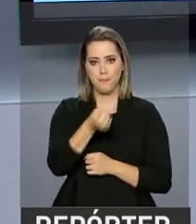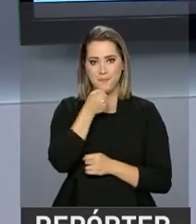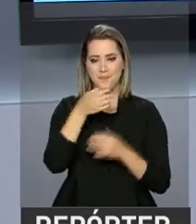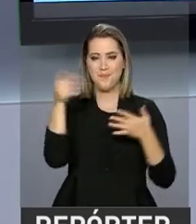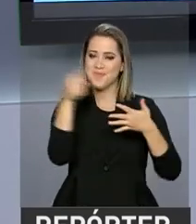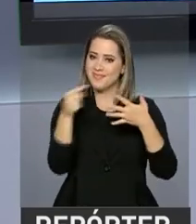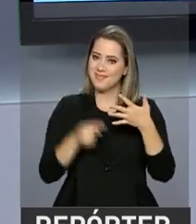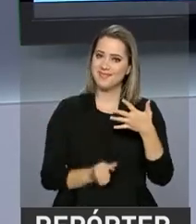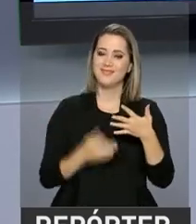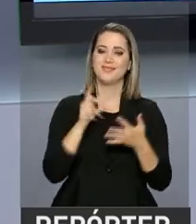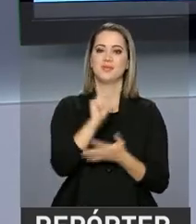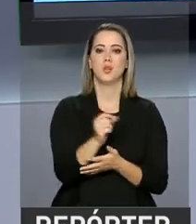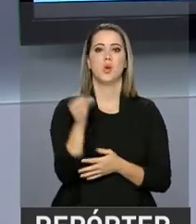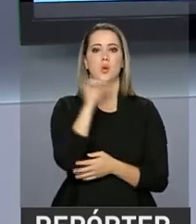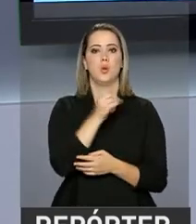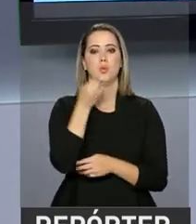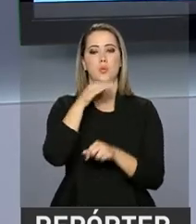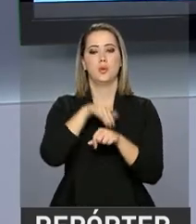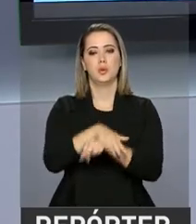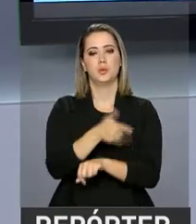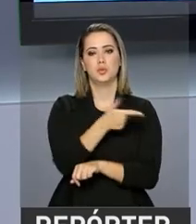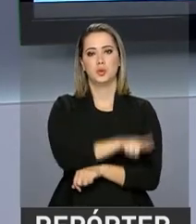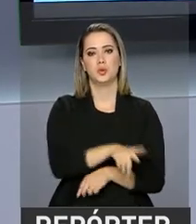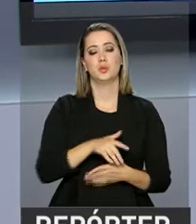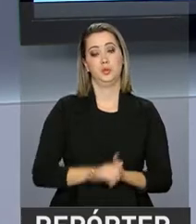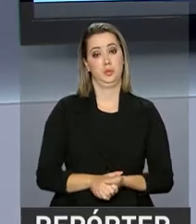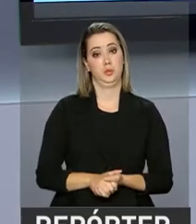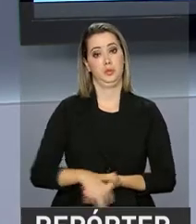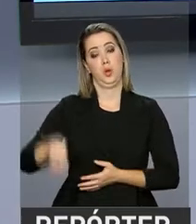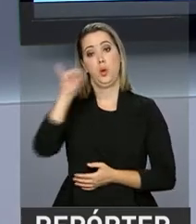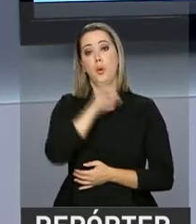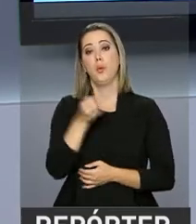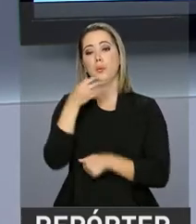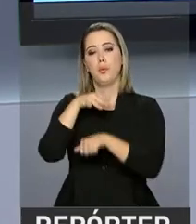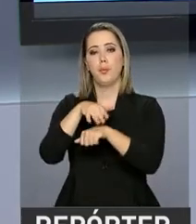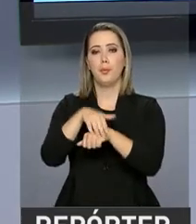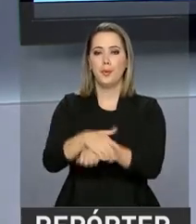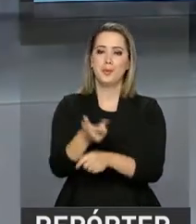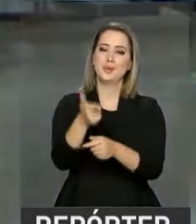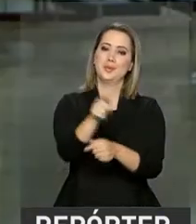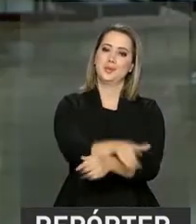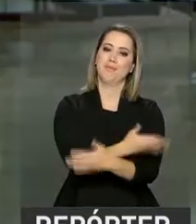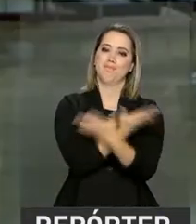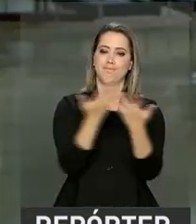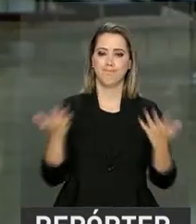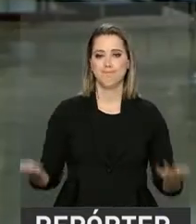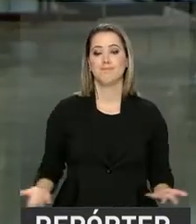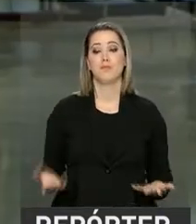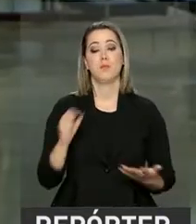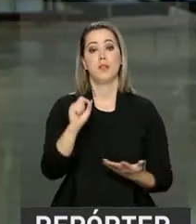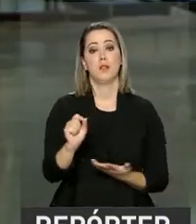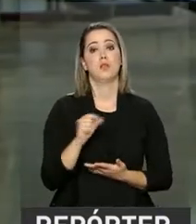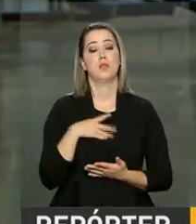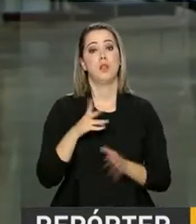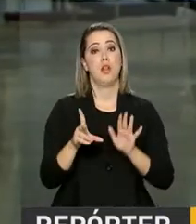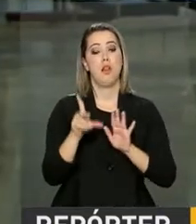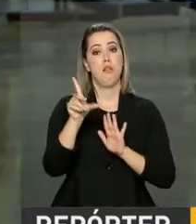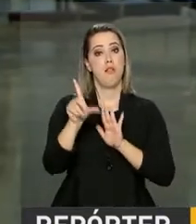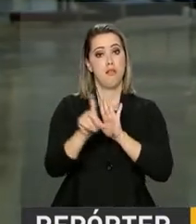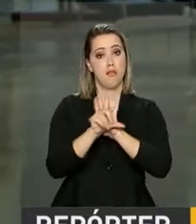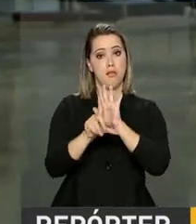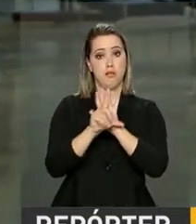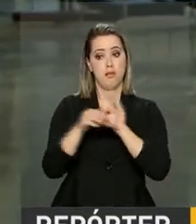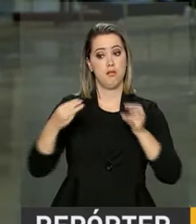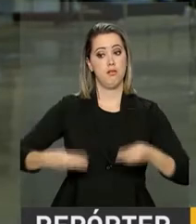detalhes sobre esse assunto. Olá, Luana. Boa noite mais uma vez. Olá, Roberto. Boa noite novamente. Boa noite a todos. O decreto do Ministério